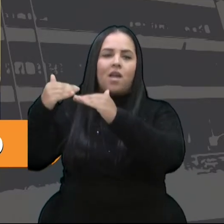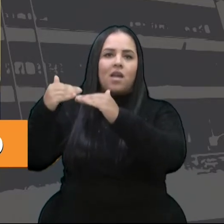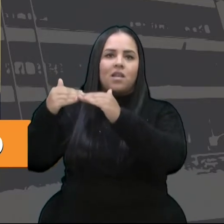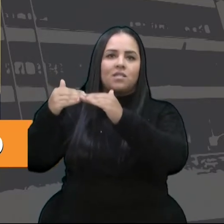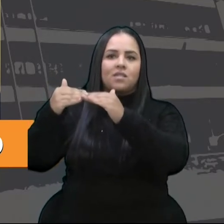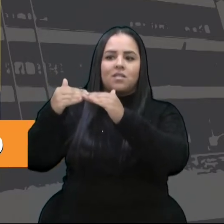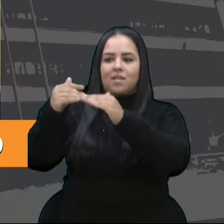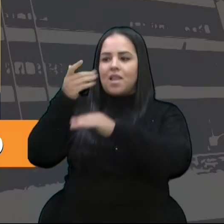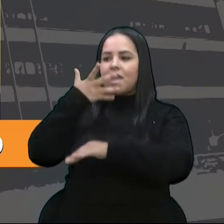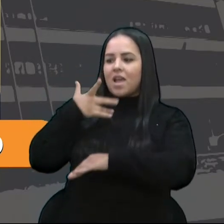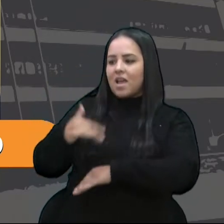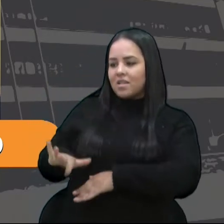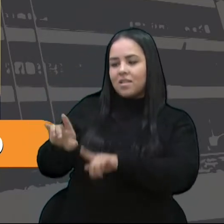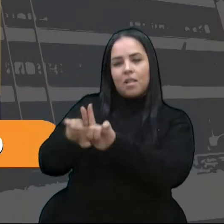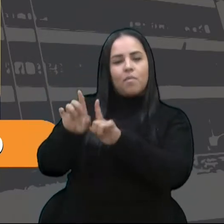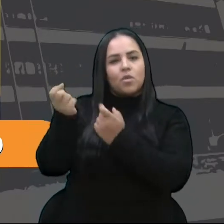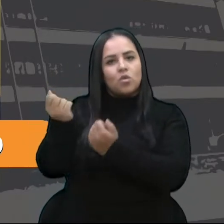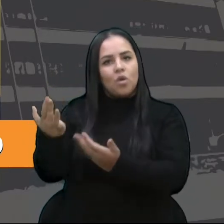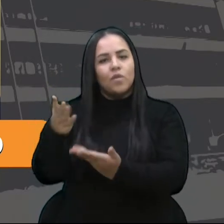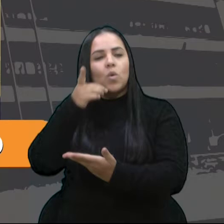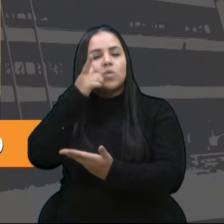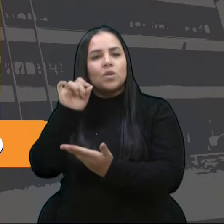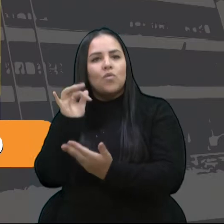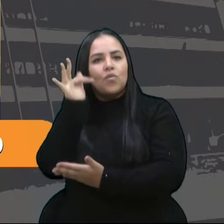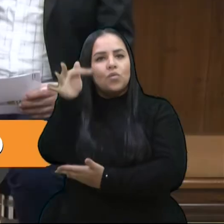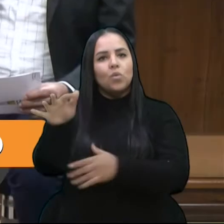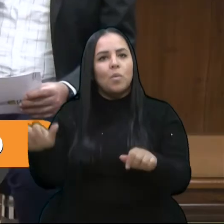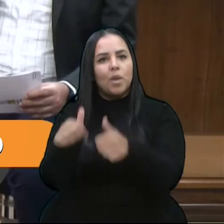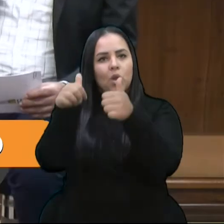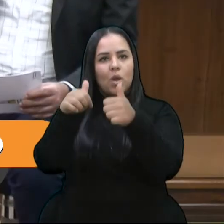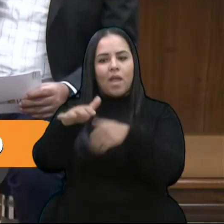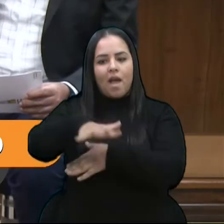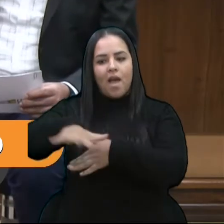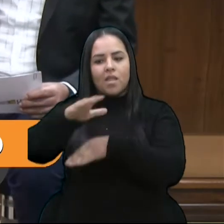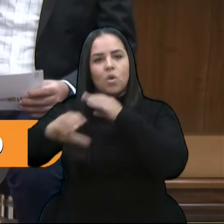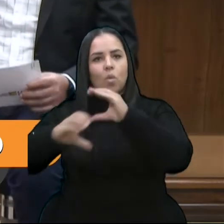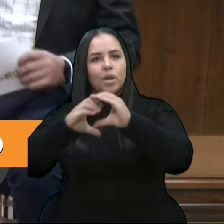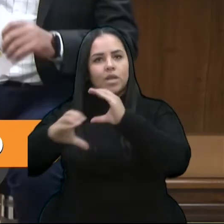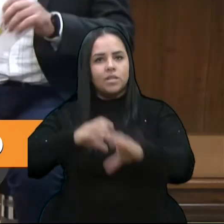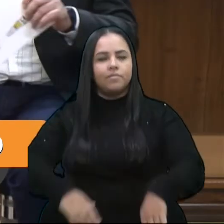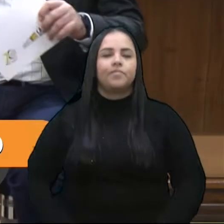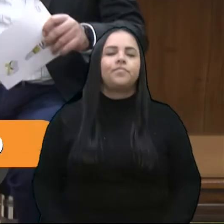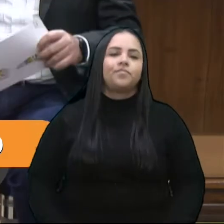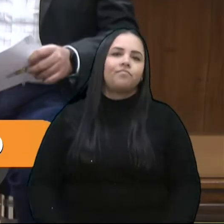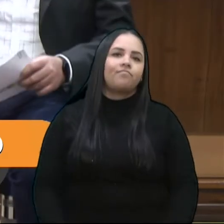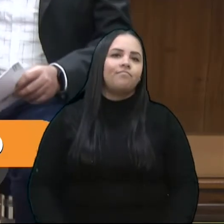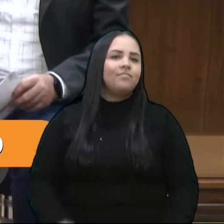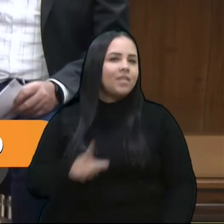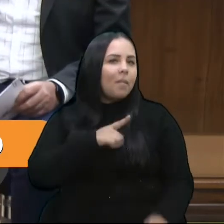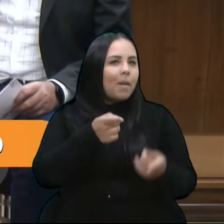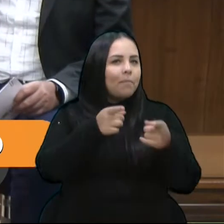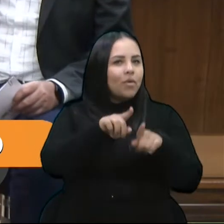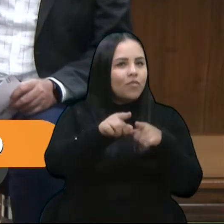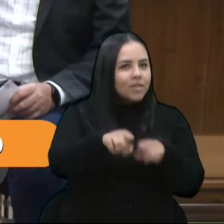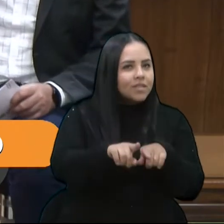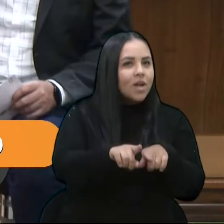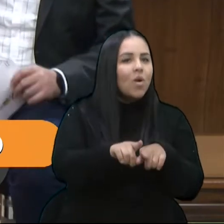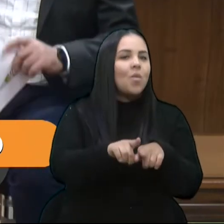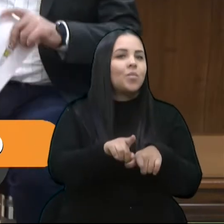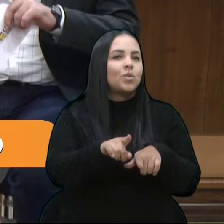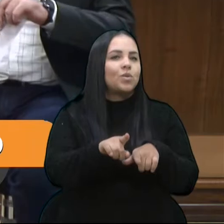futuro muito mais promissor no campo da comunicação. Eu tinha uma provocação para fazer aos nossos colegas aqui de